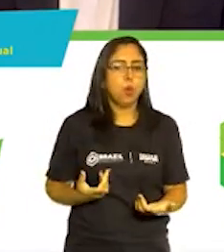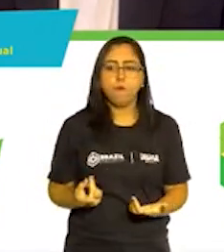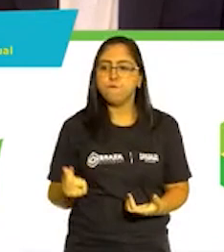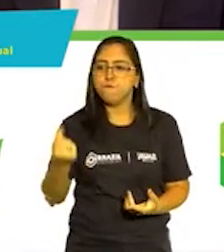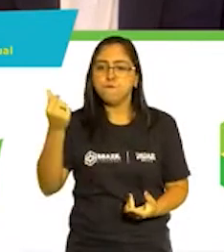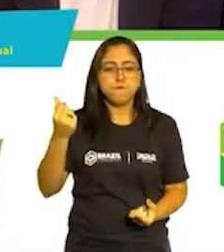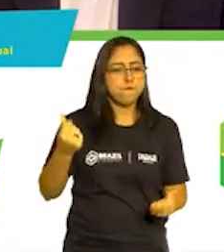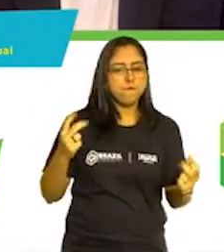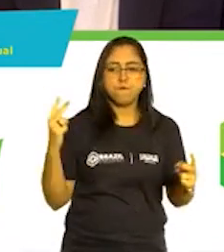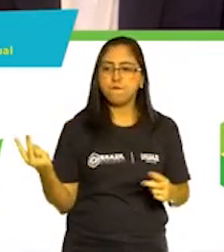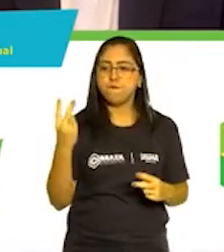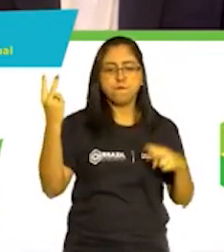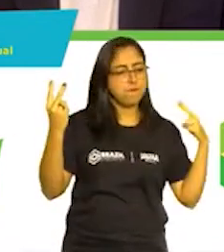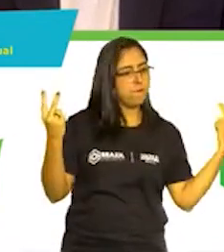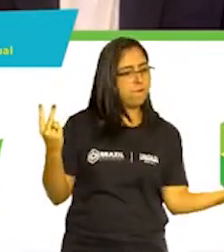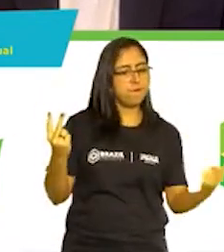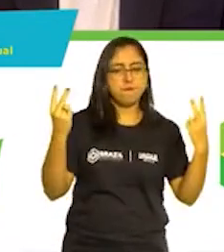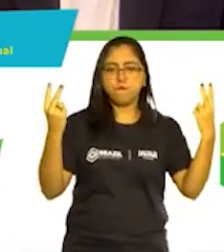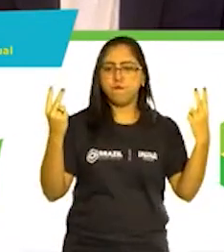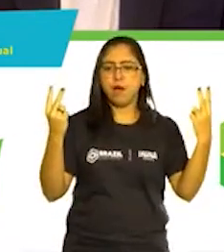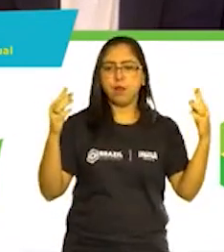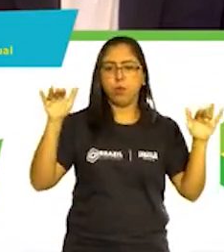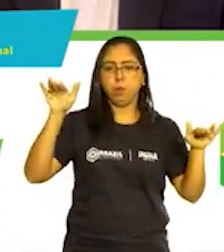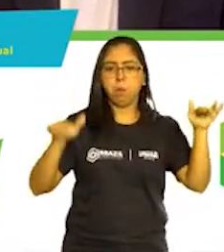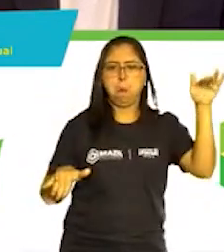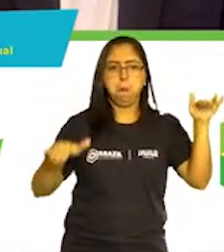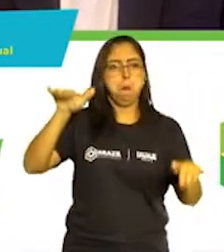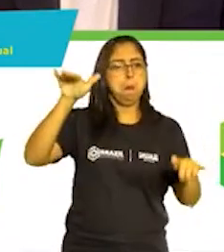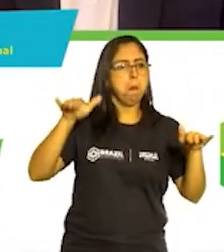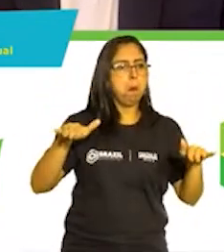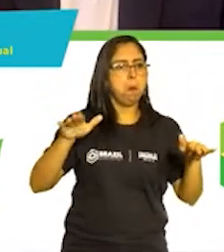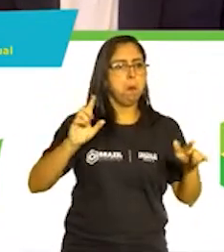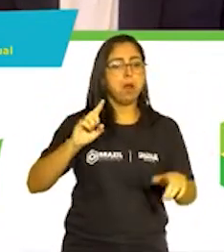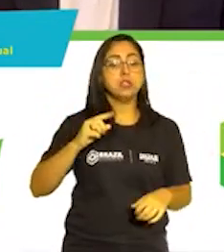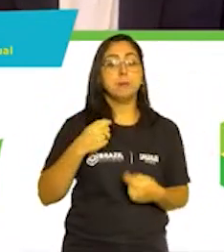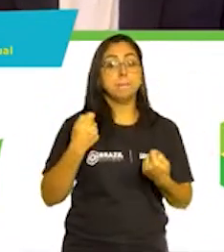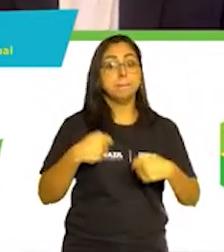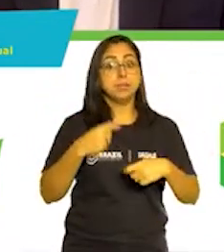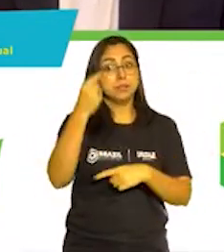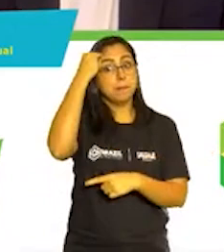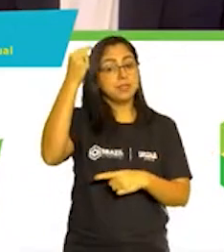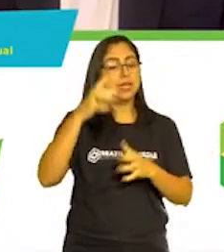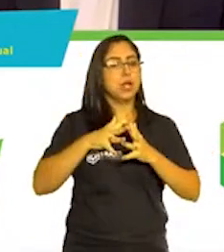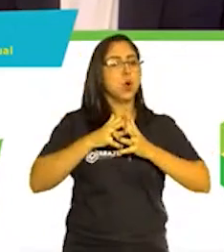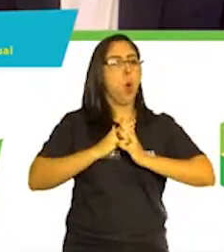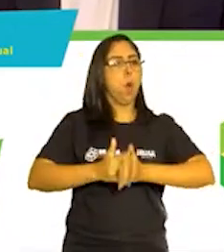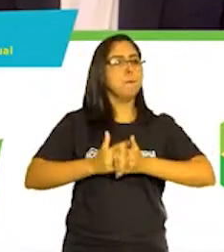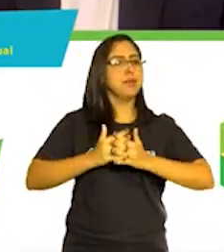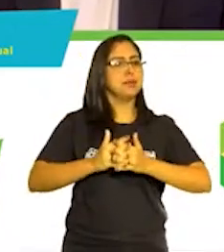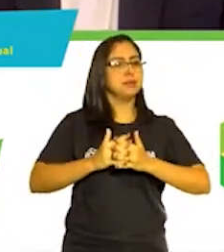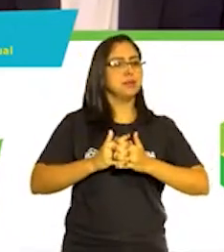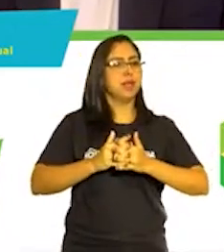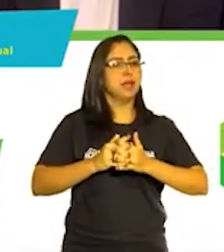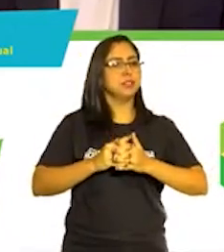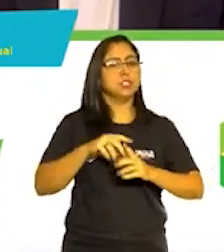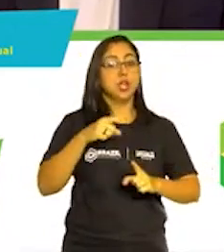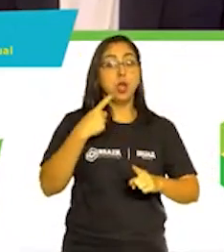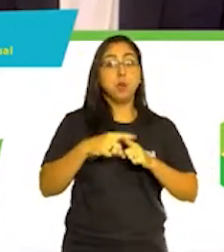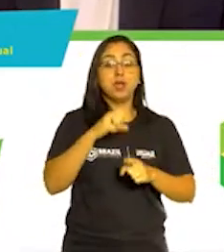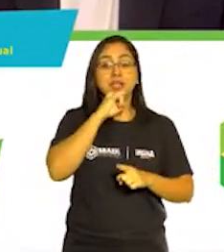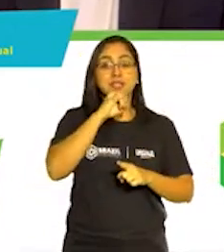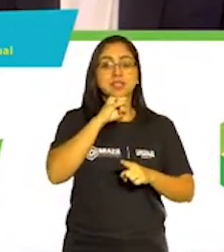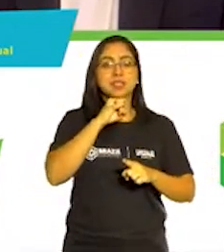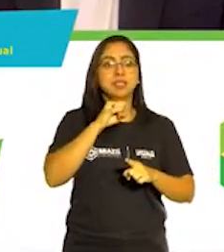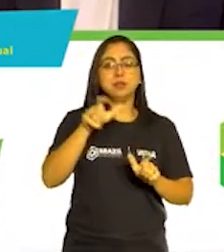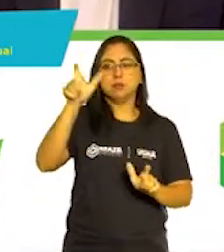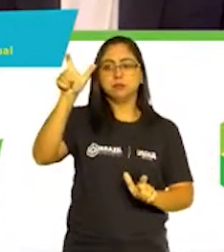Eu acho que depois que a gente resolve o problema da complexidade, a gente vai ter crescimento. Na hora que a gente acabar com a inequidade horizontal,